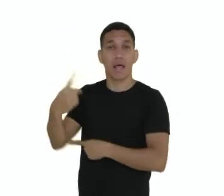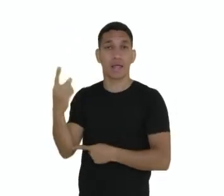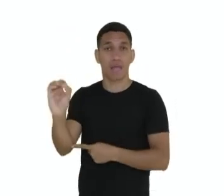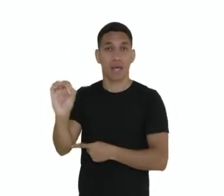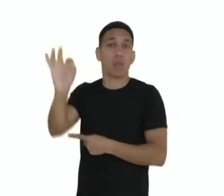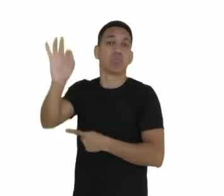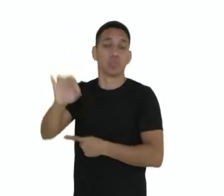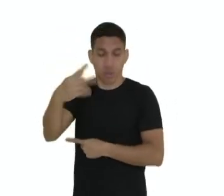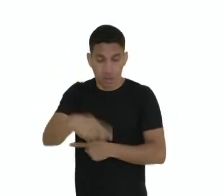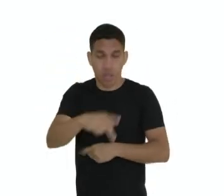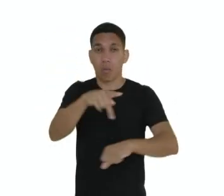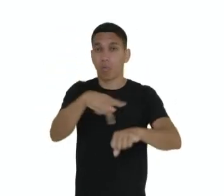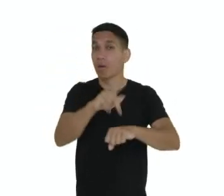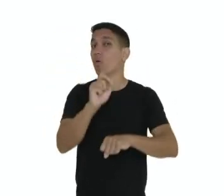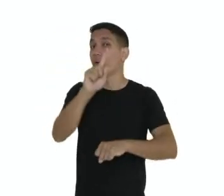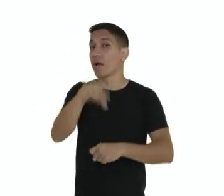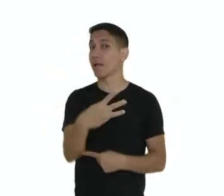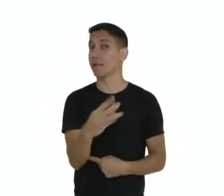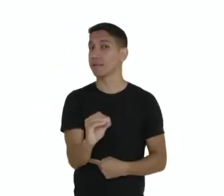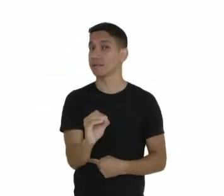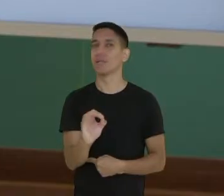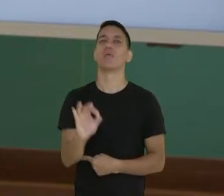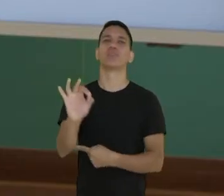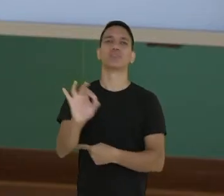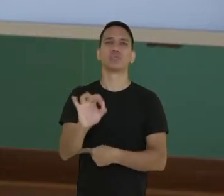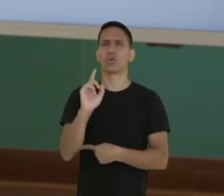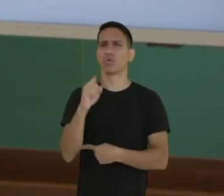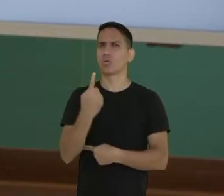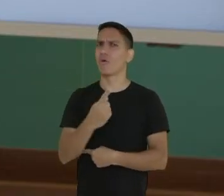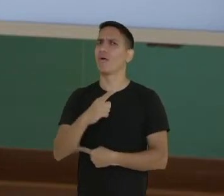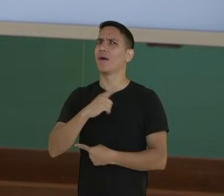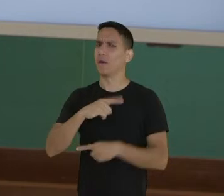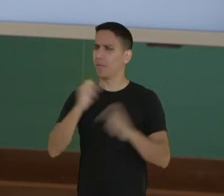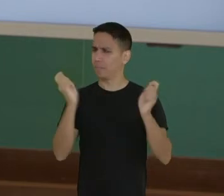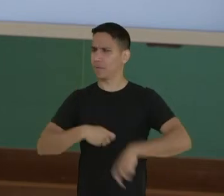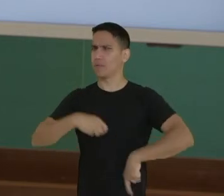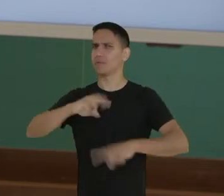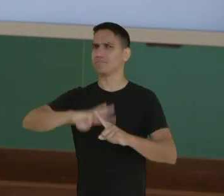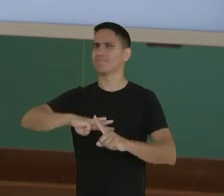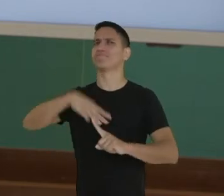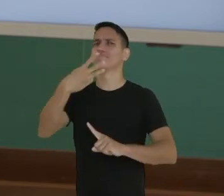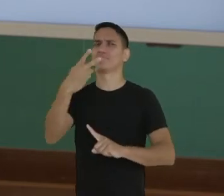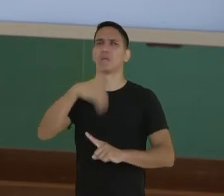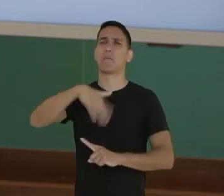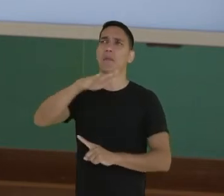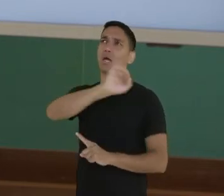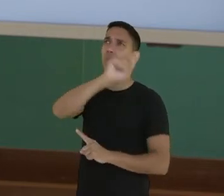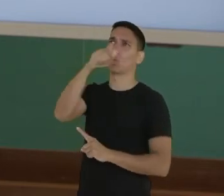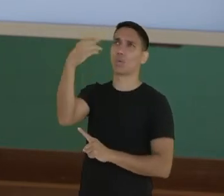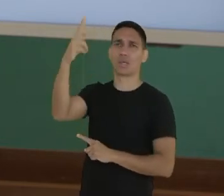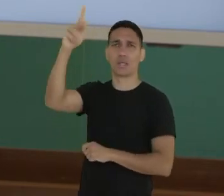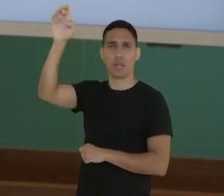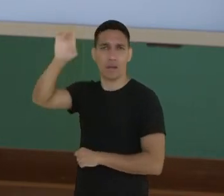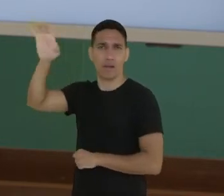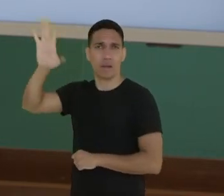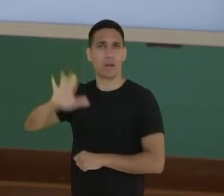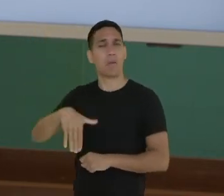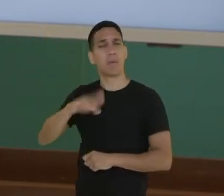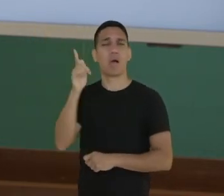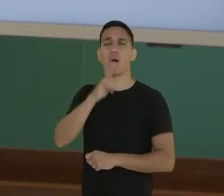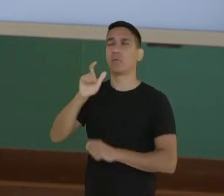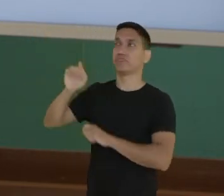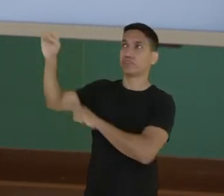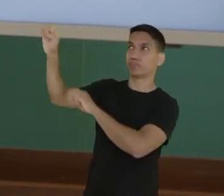enquanto que o nosso país é de 30%. Ou seja, nós temos um potencial através de energia solar muito grande. E é por